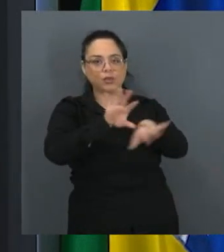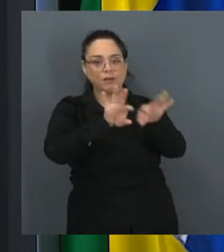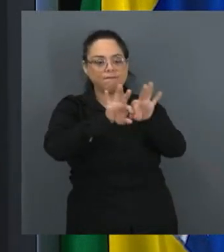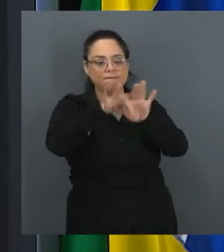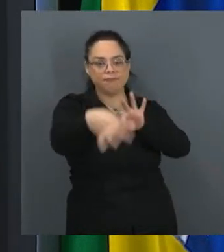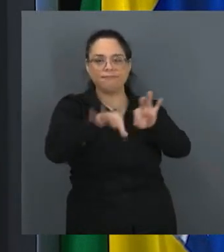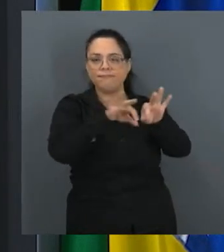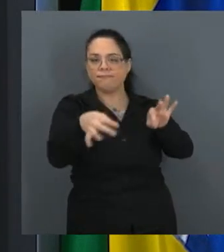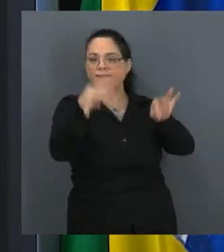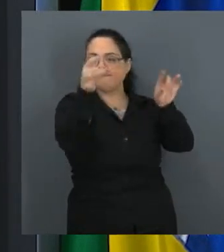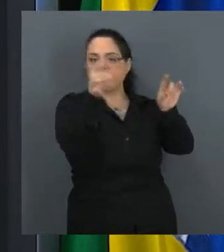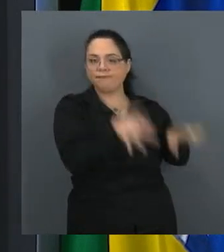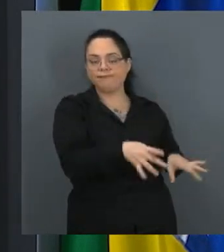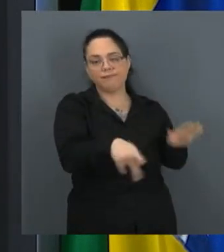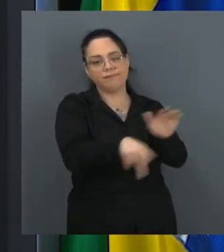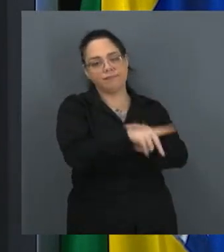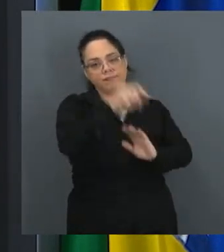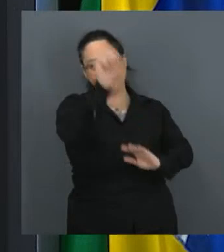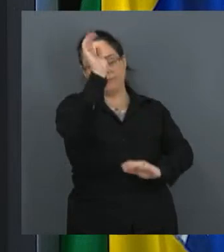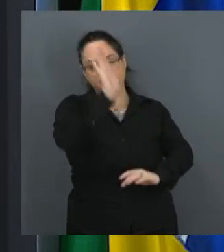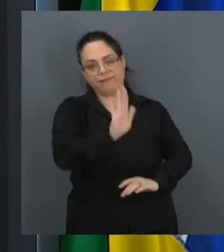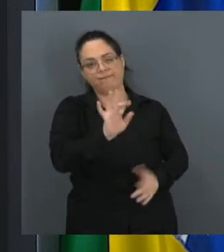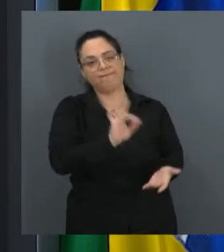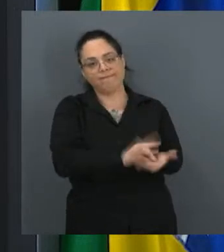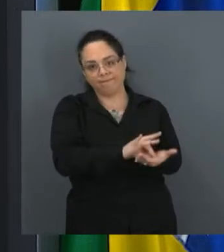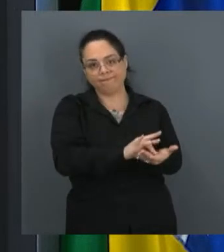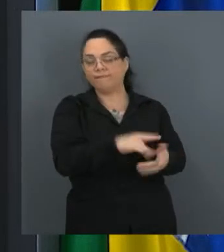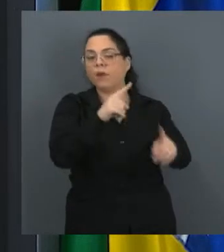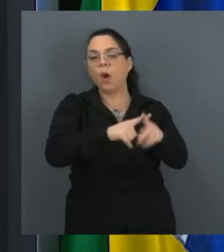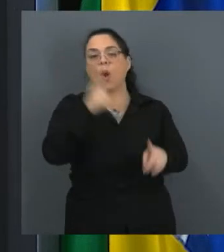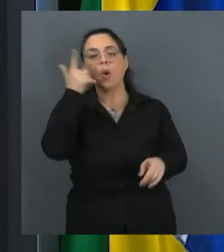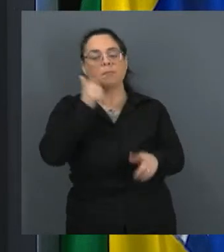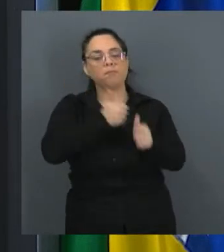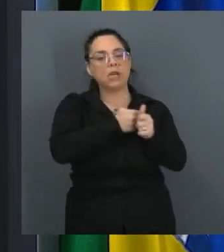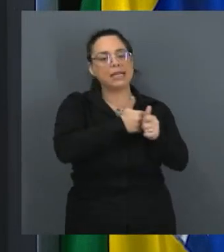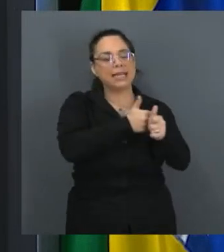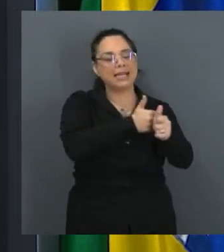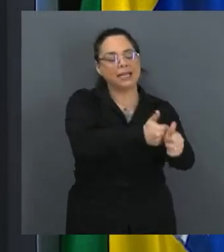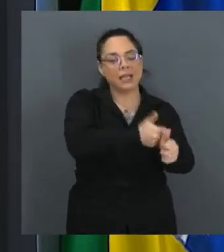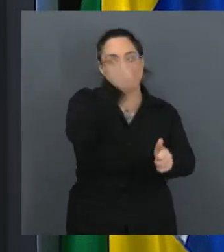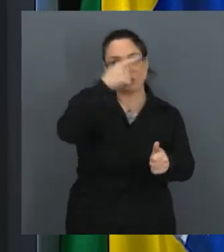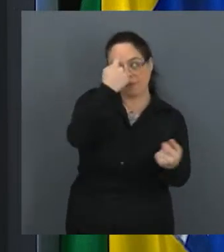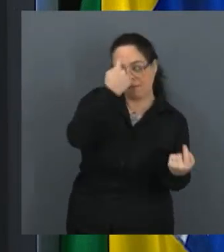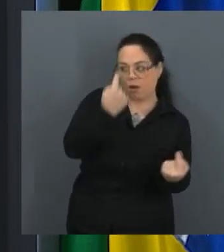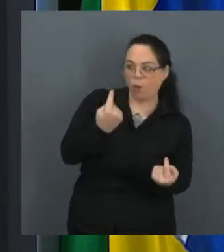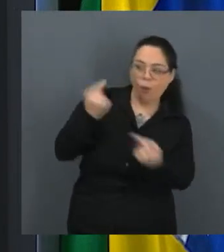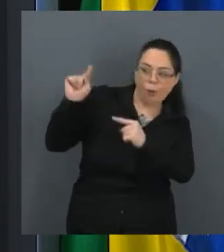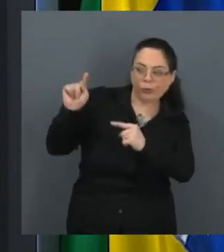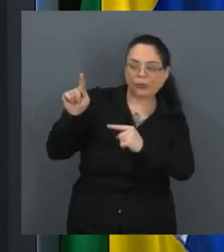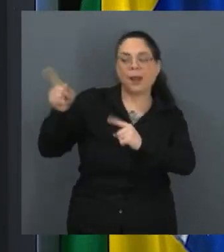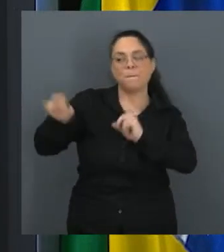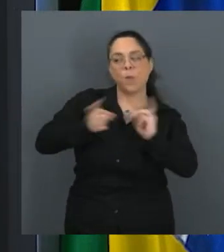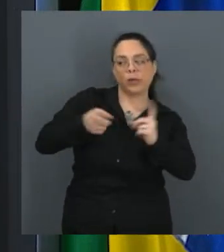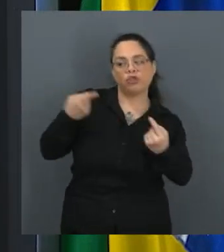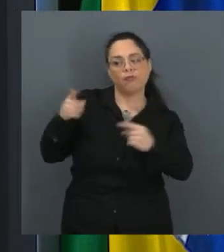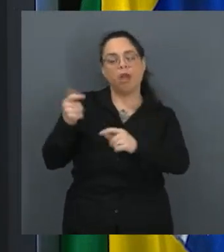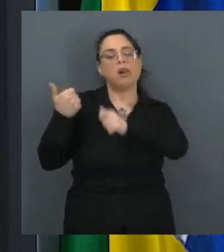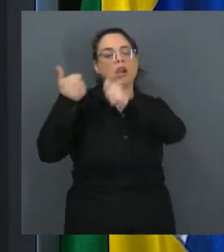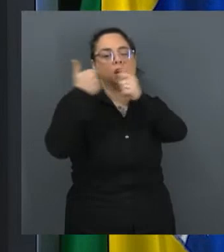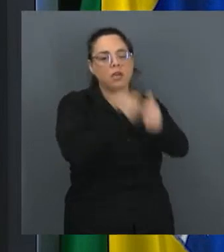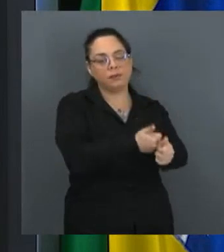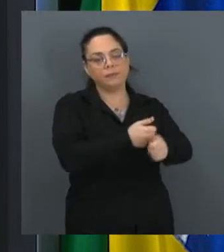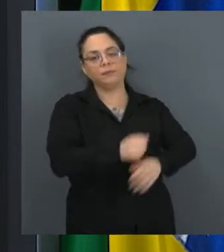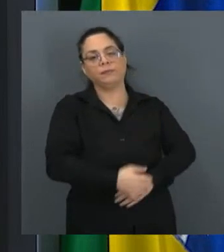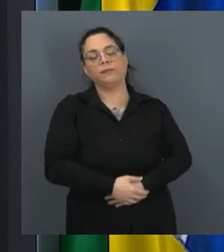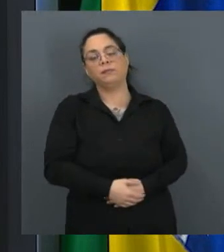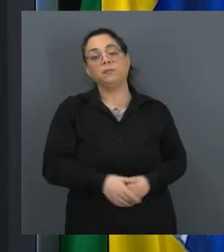ordenamento jurídico do Brasil para perseguir quem pensa diferente, adversários políticos,